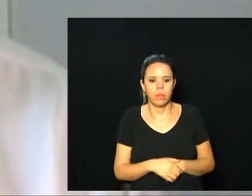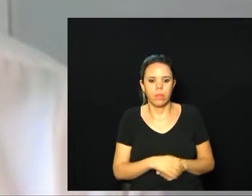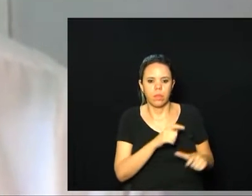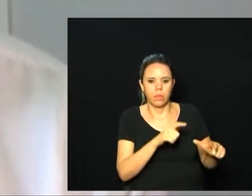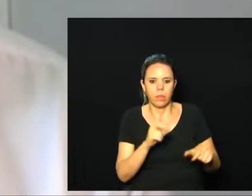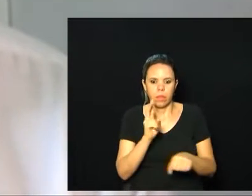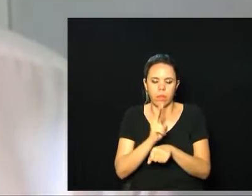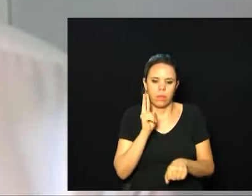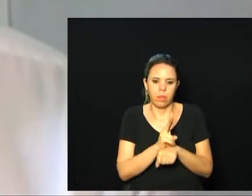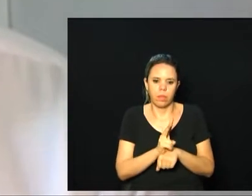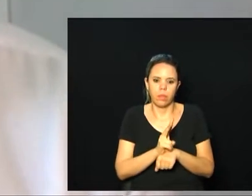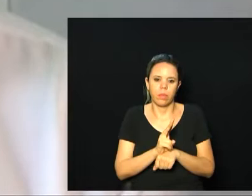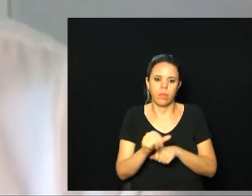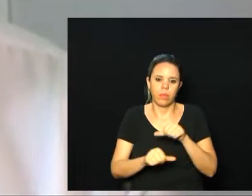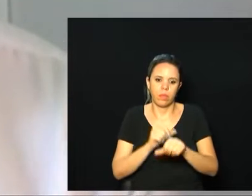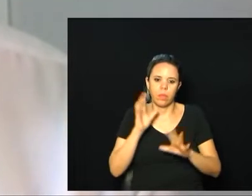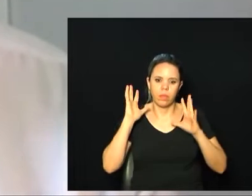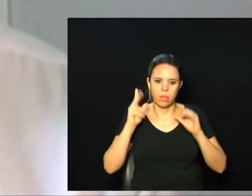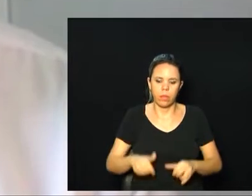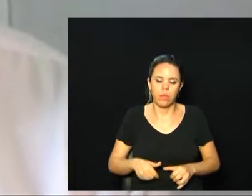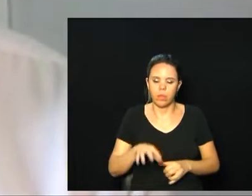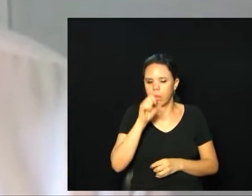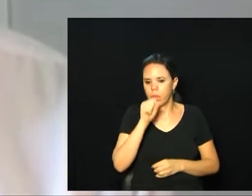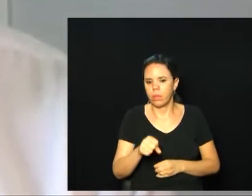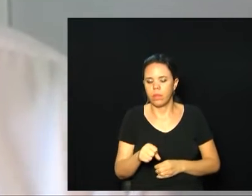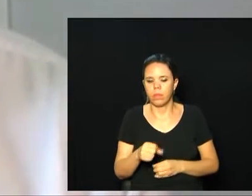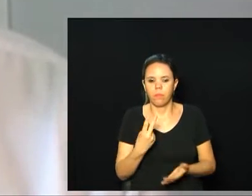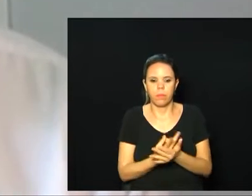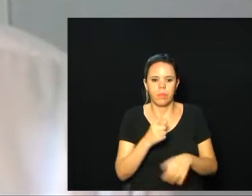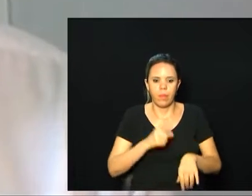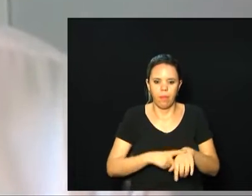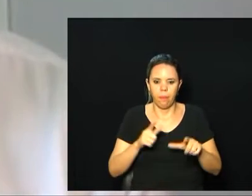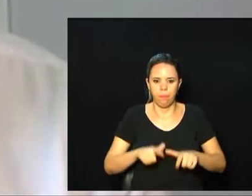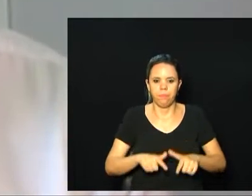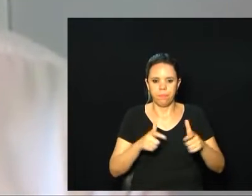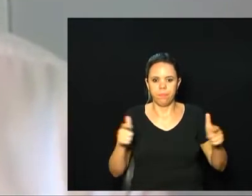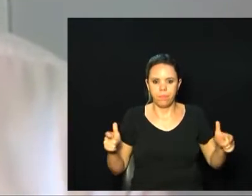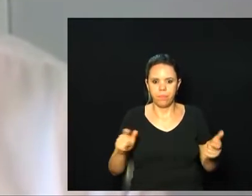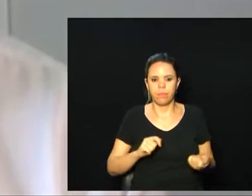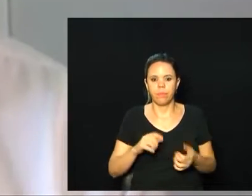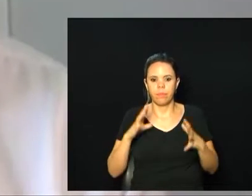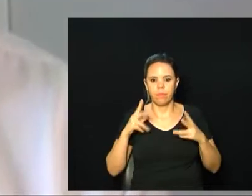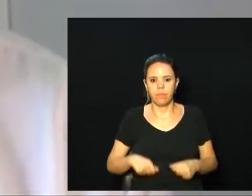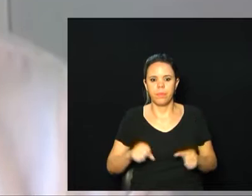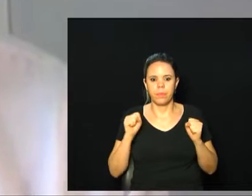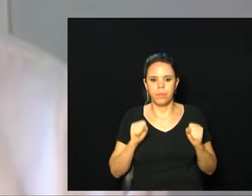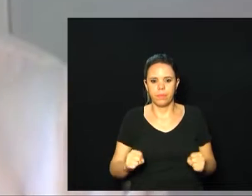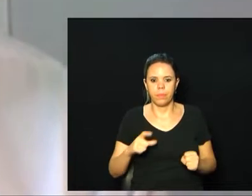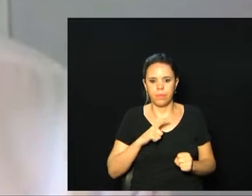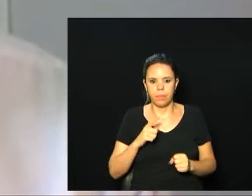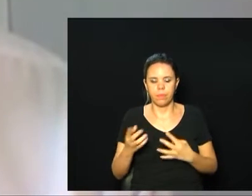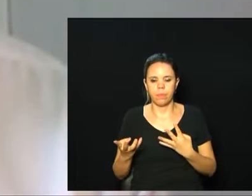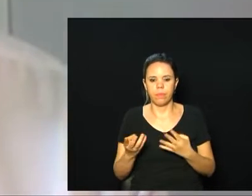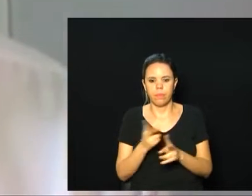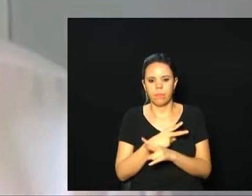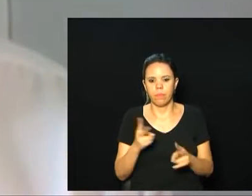que cuidem da questão da renovação e limpeza, purificação do ar e, ao mesmo tempo, ambientes mais amplos, mais arejados, em que eu possa ter um fluxo de